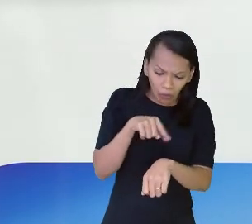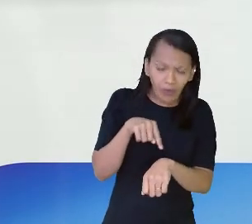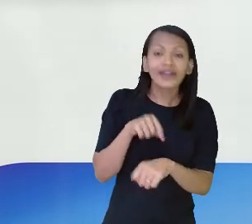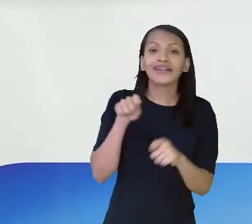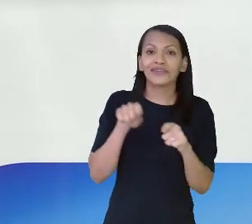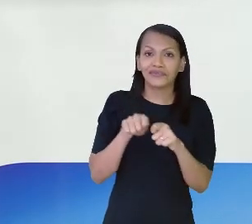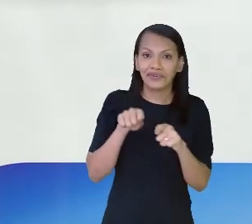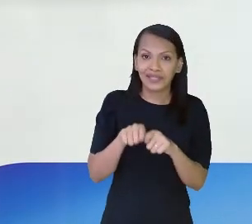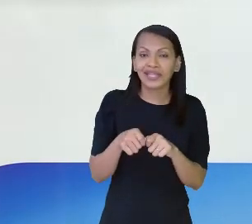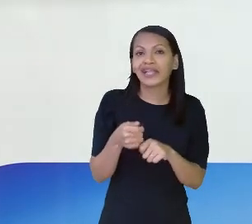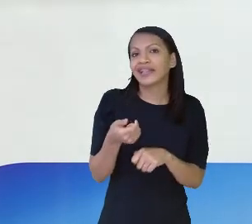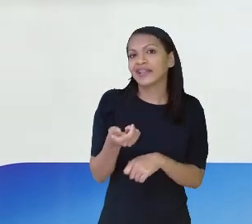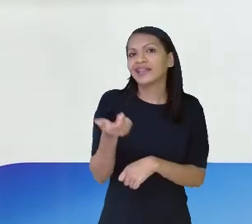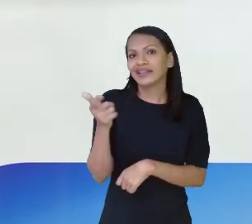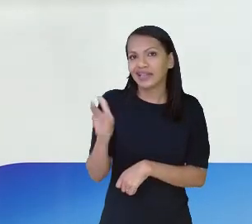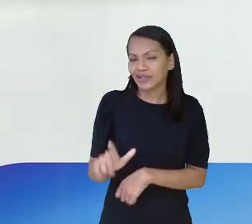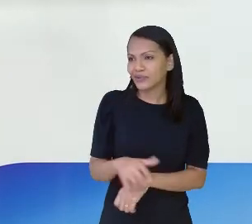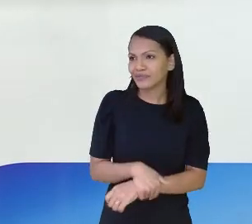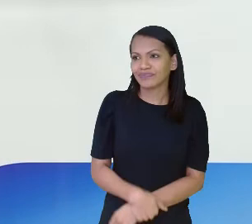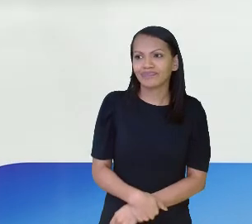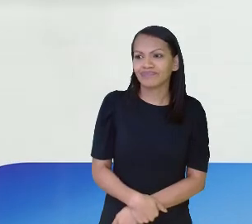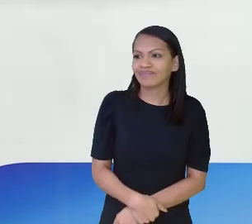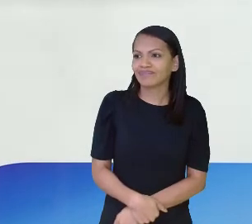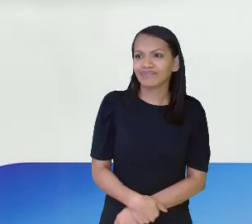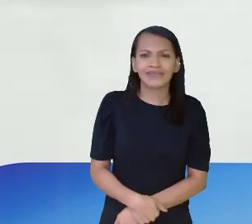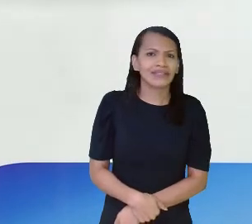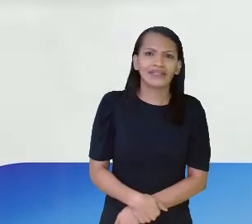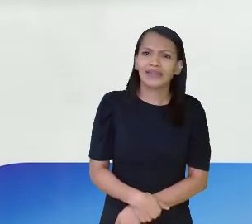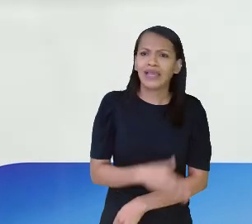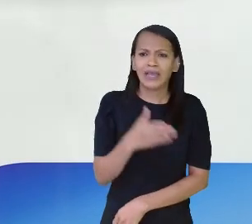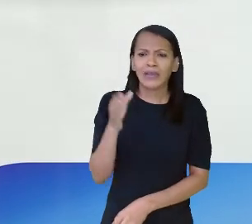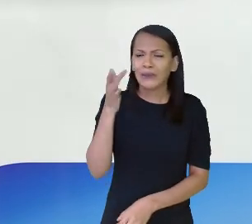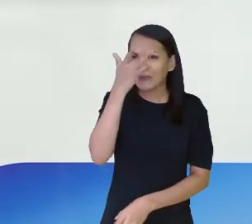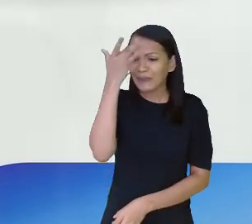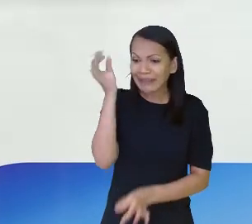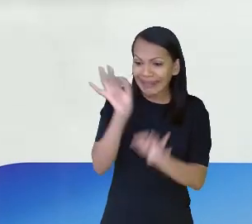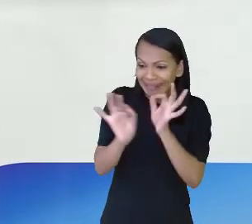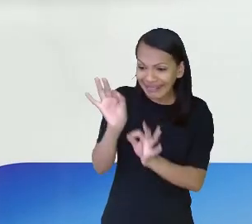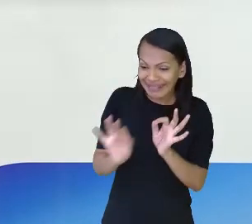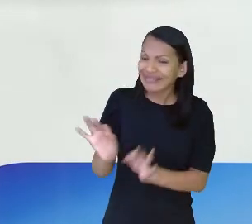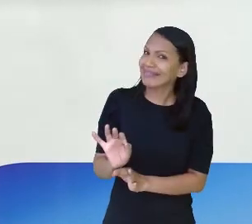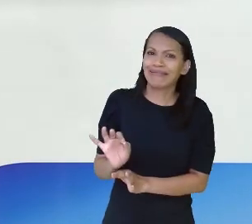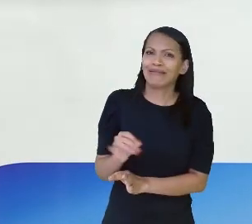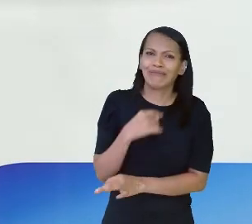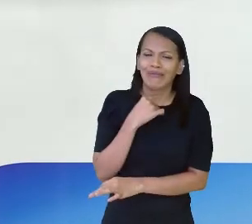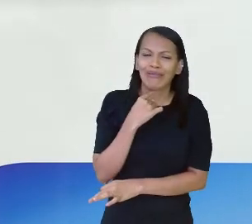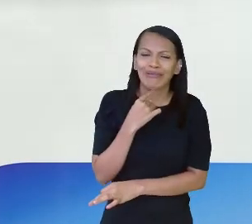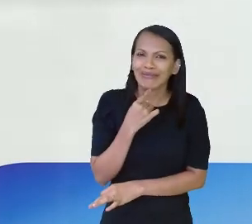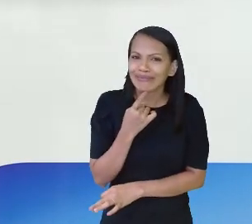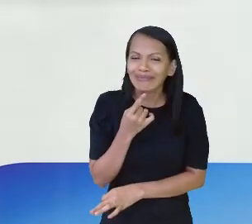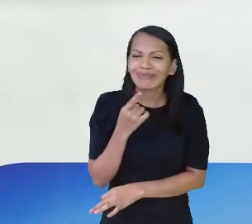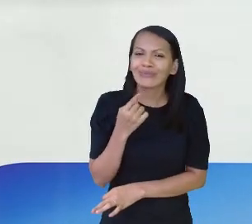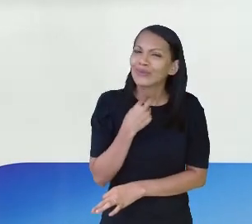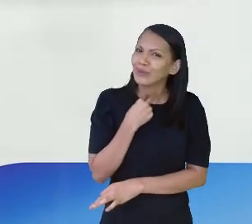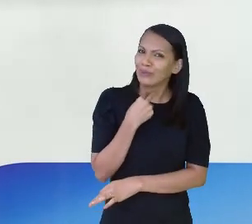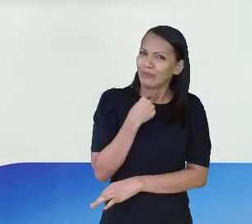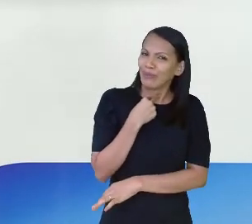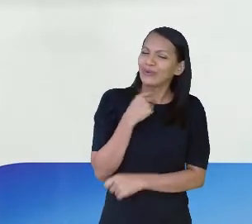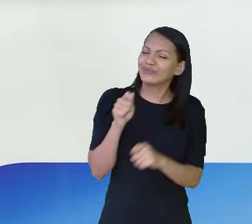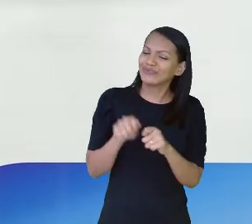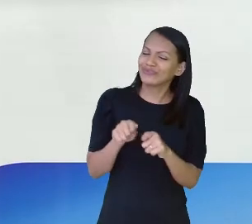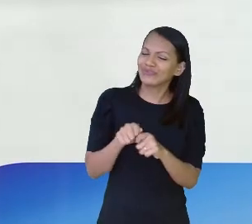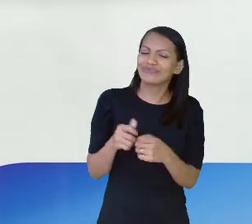né? Eita, a produção não quer deixar, não. Então, quinto ano, vê pra